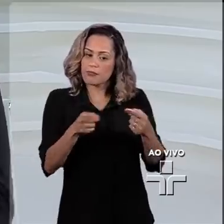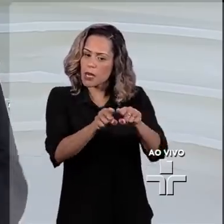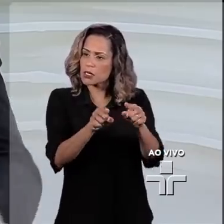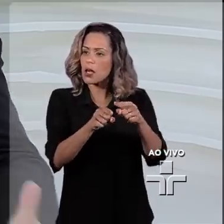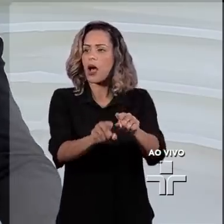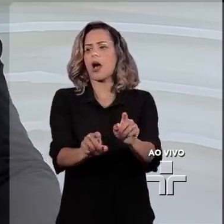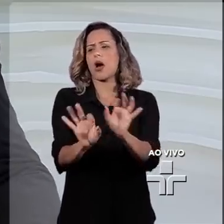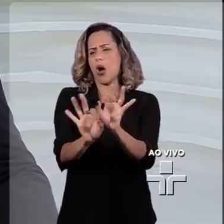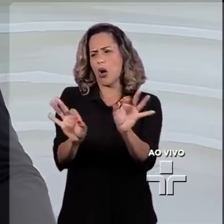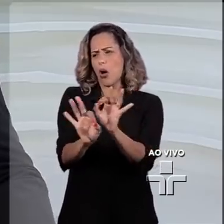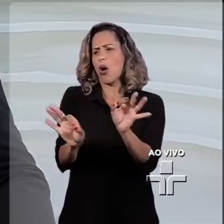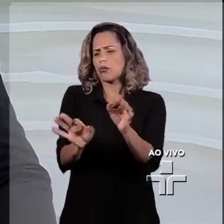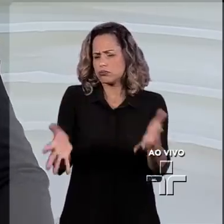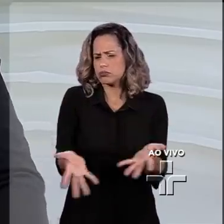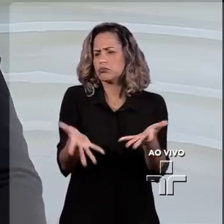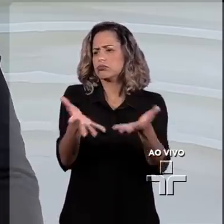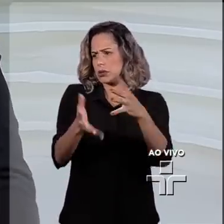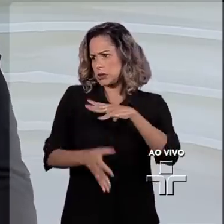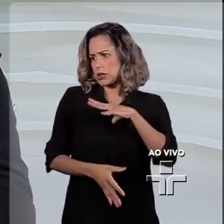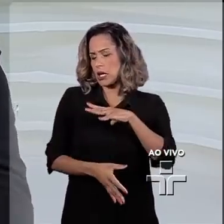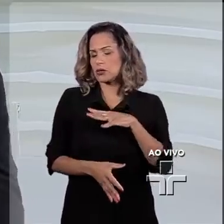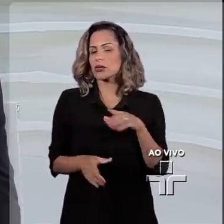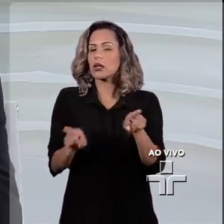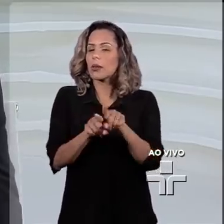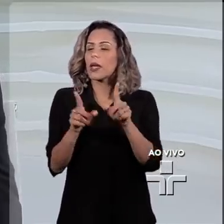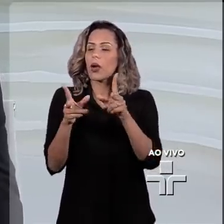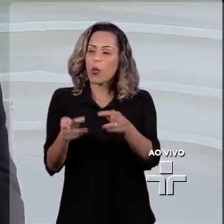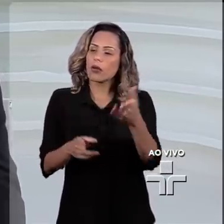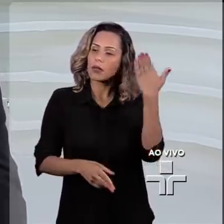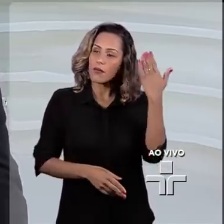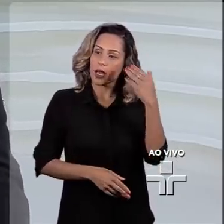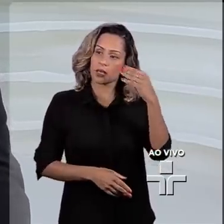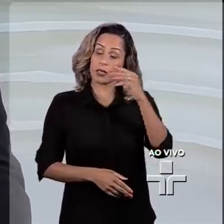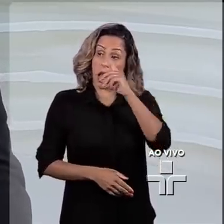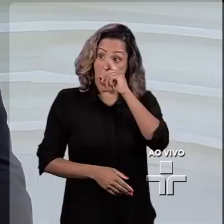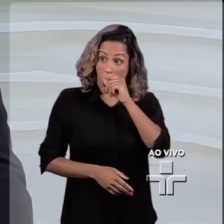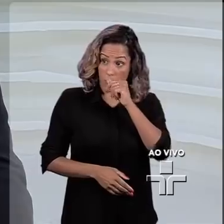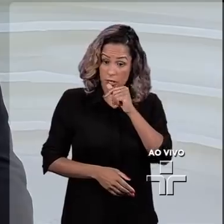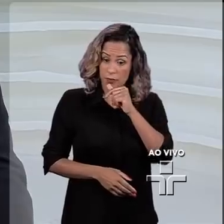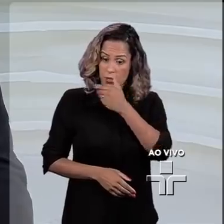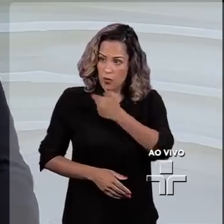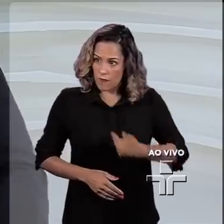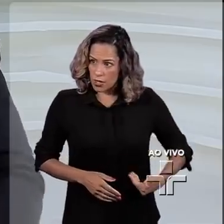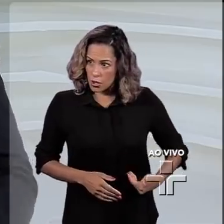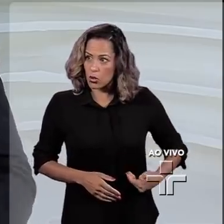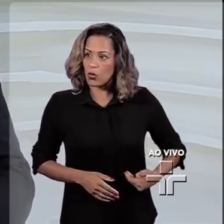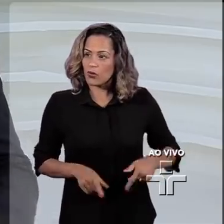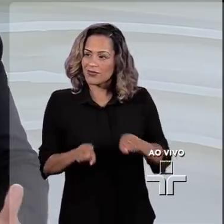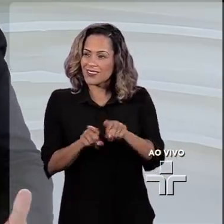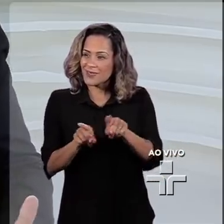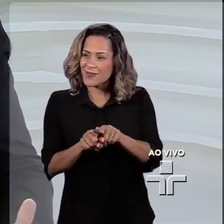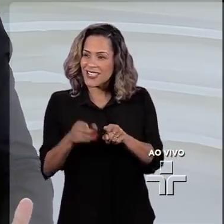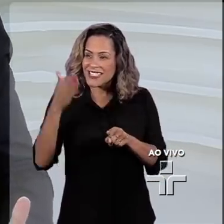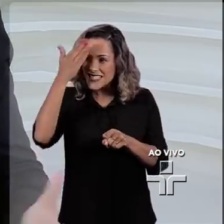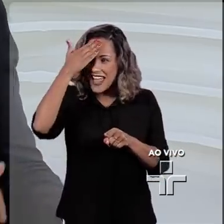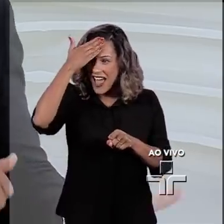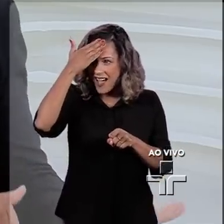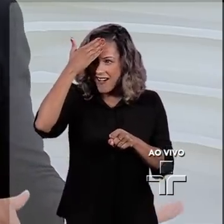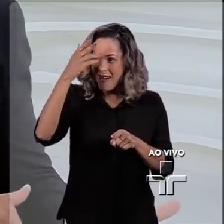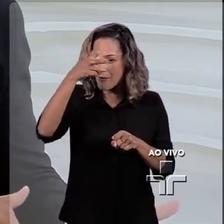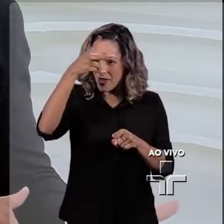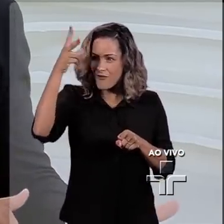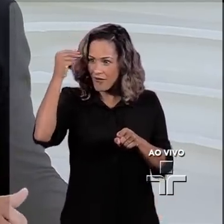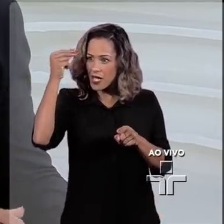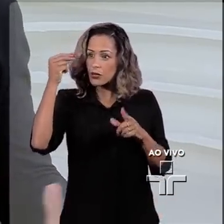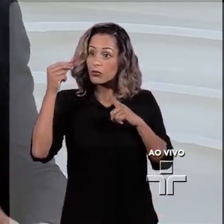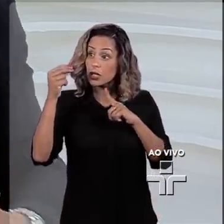quando o Alckmin era governador e o Serra era prefeito de São Paulo, e se estendeu o bilhete único que a Marta